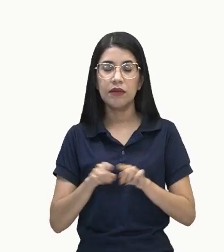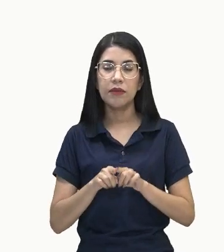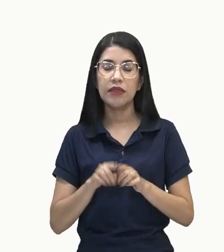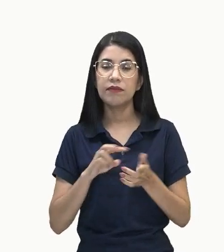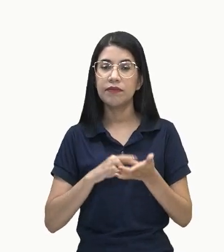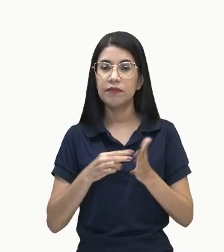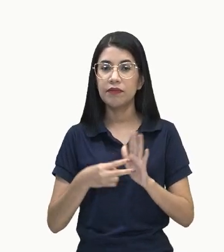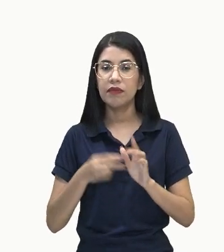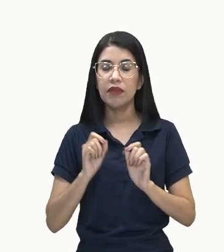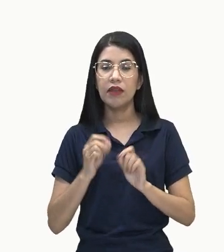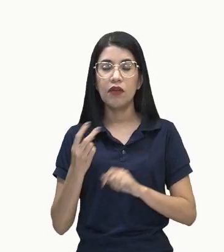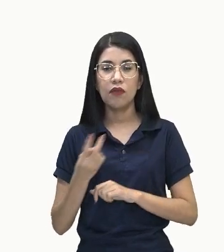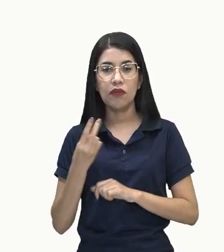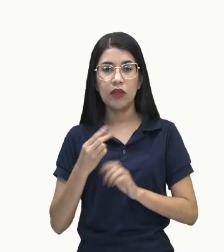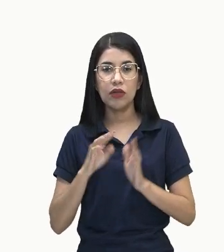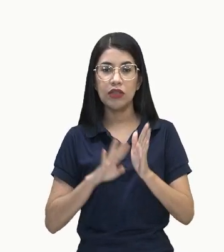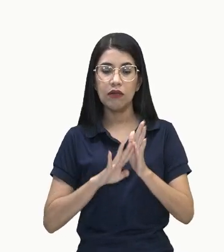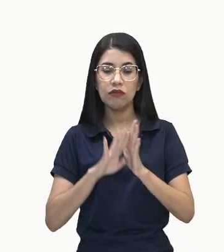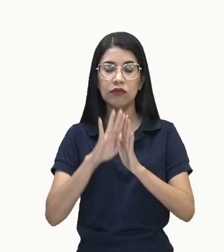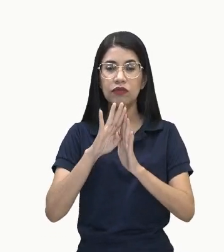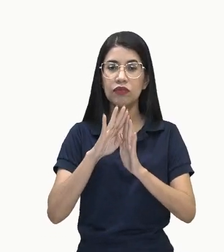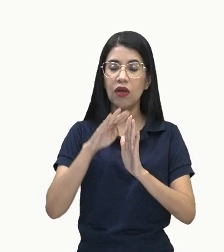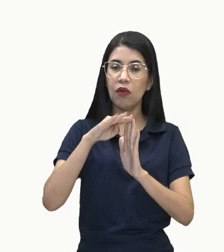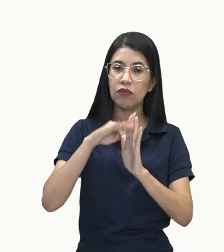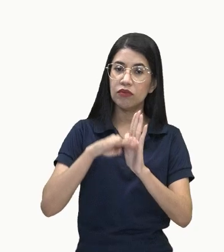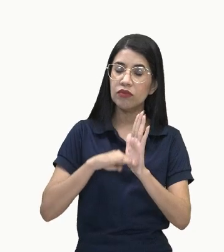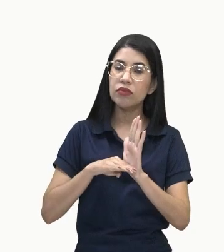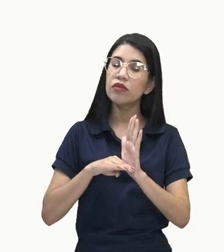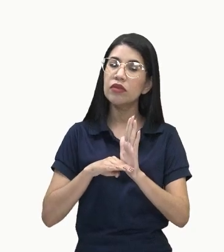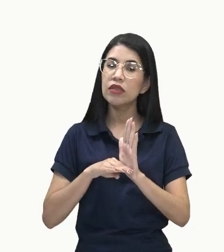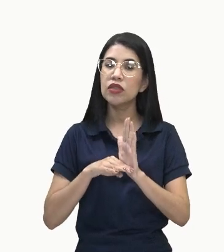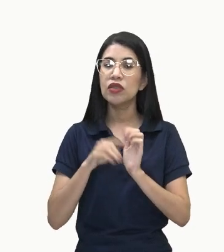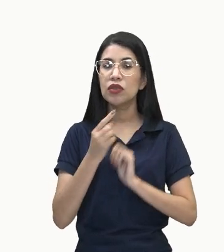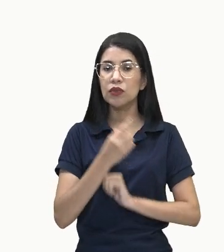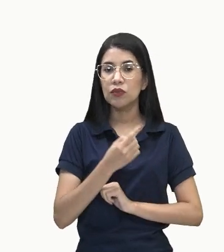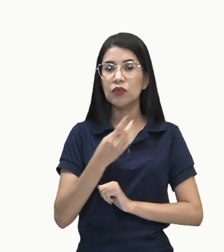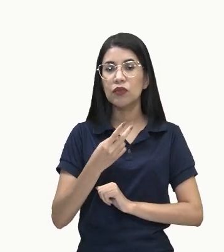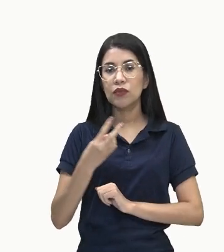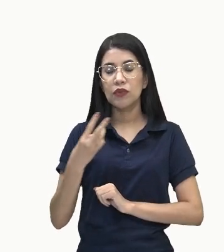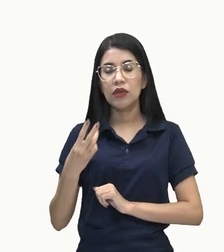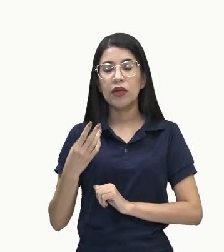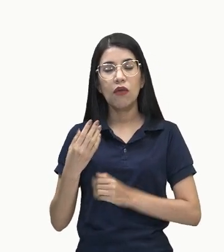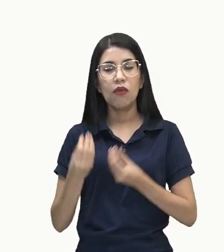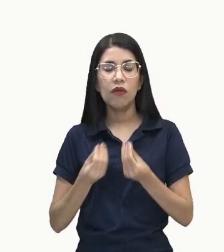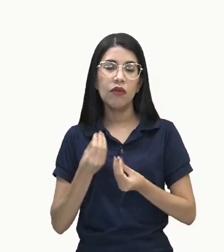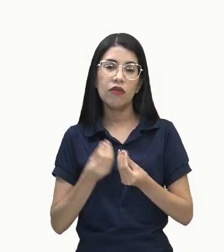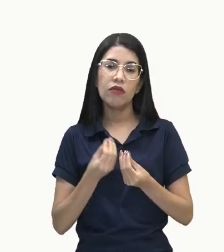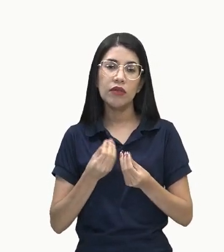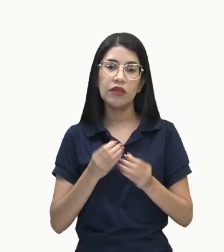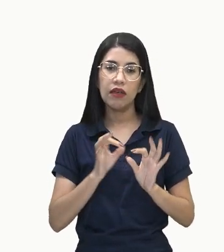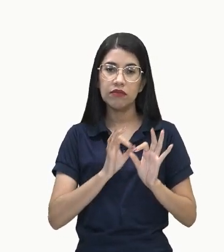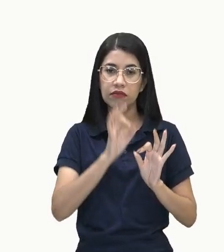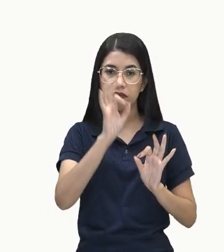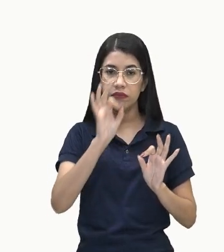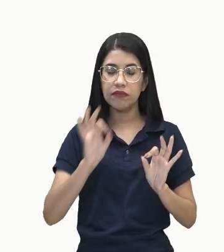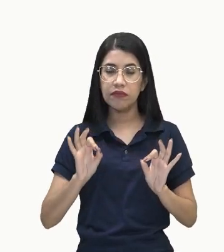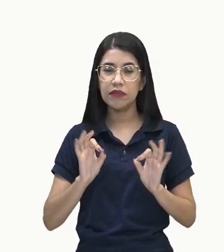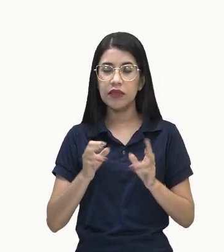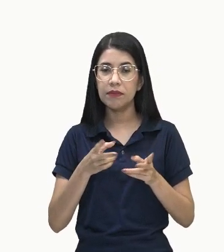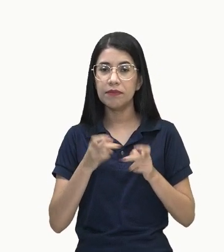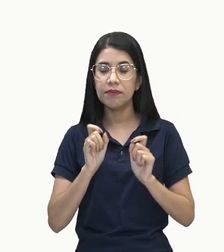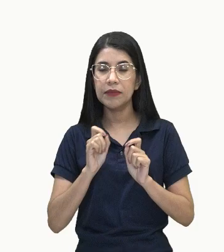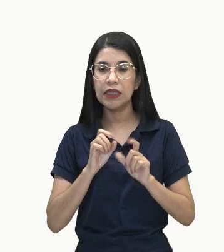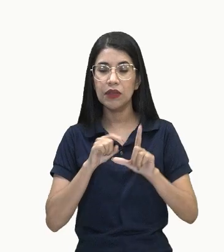estão aumentando ou diminuindo sempre de uma em uma unidade. Então, reparem, a partir do